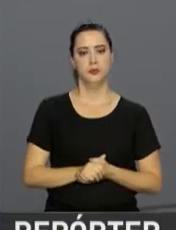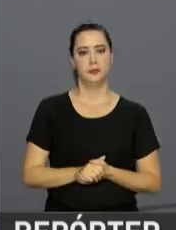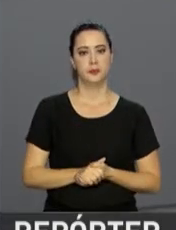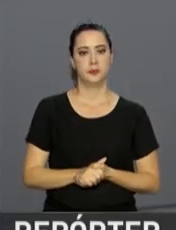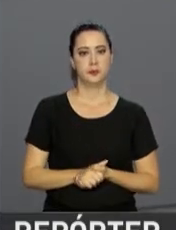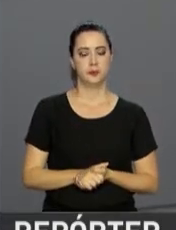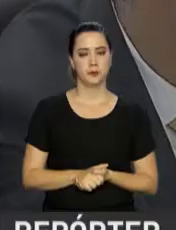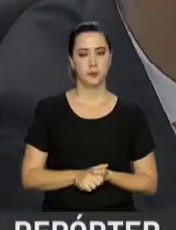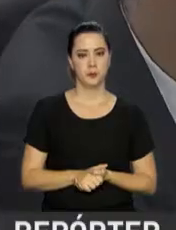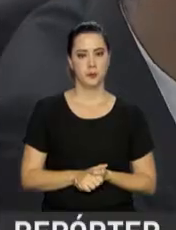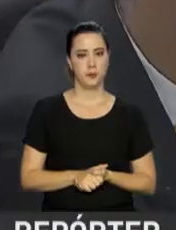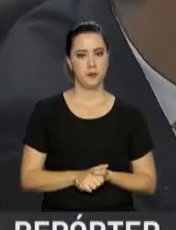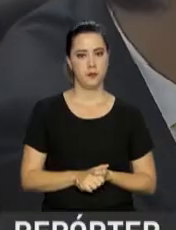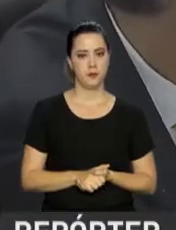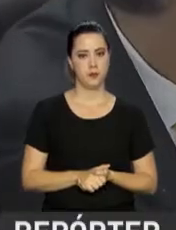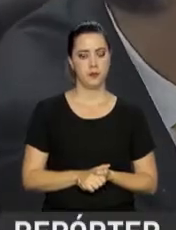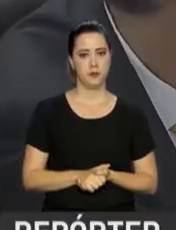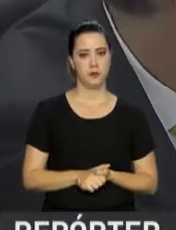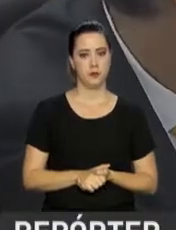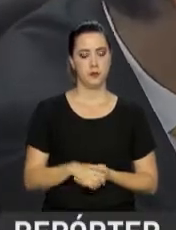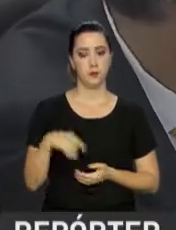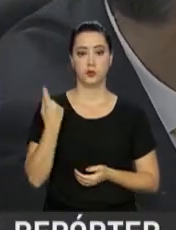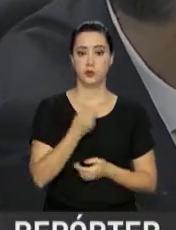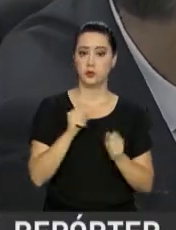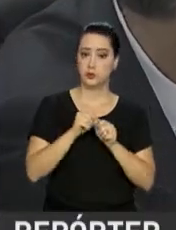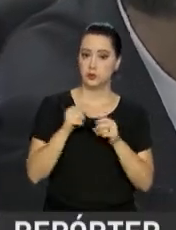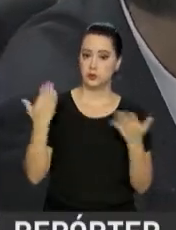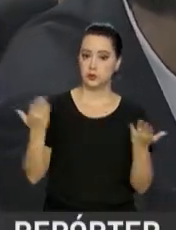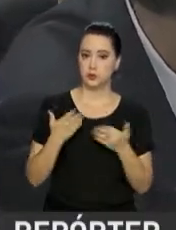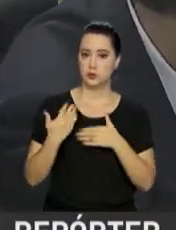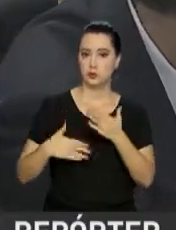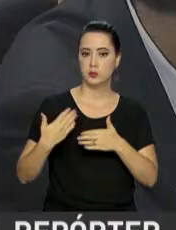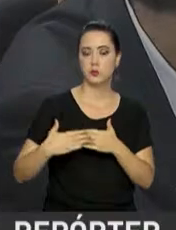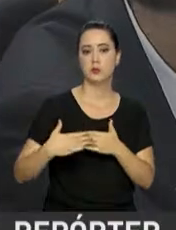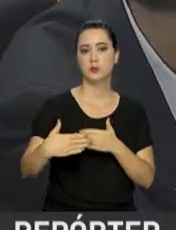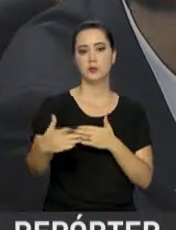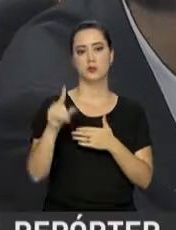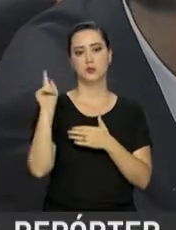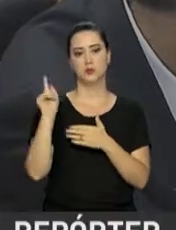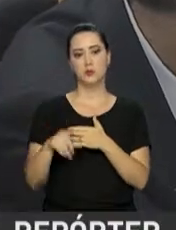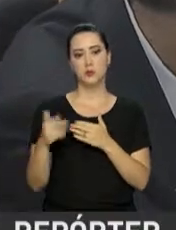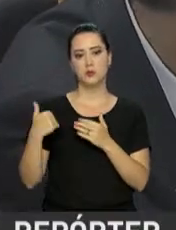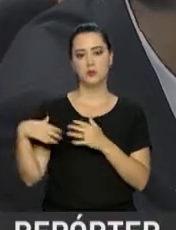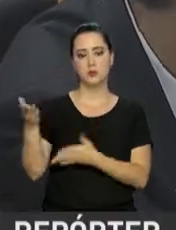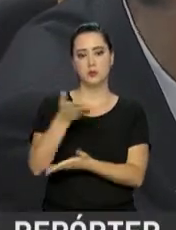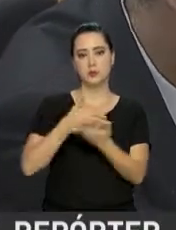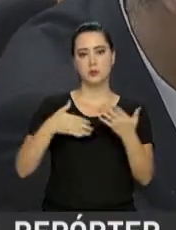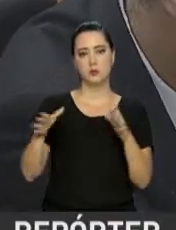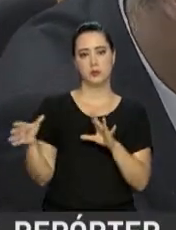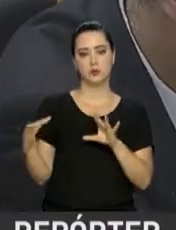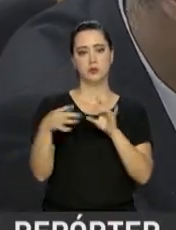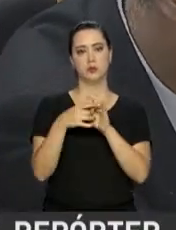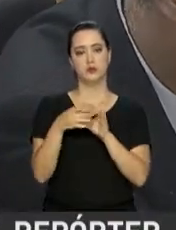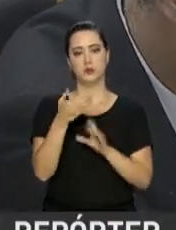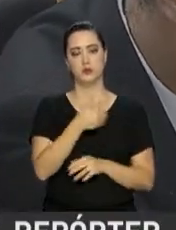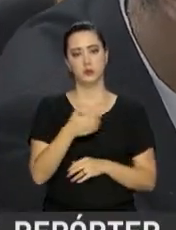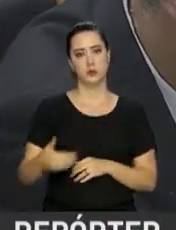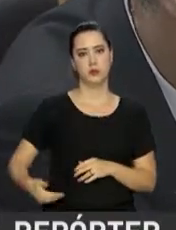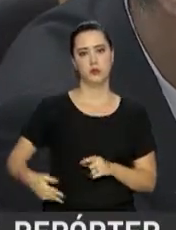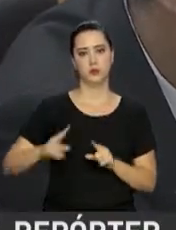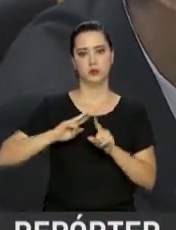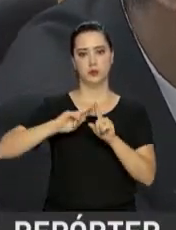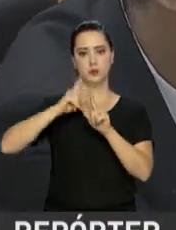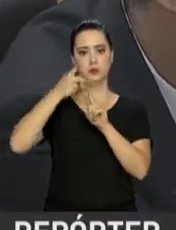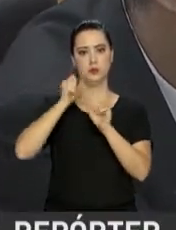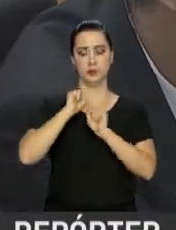medida. O que nós estamos fazendo nesse momento é, além de articular as ações do governo, dobrando